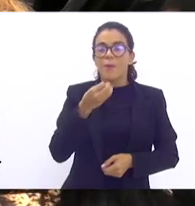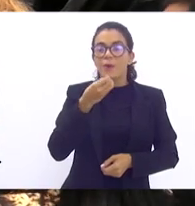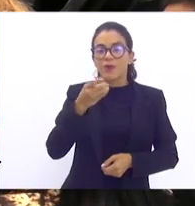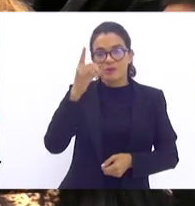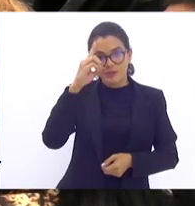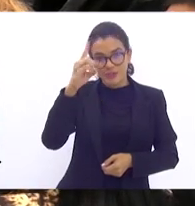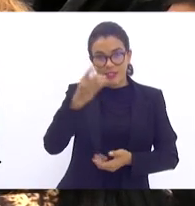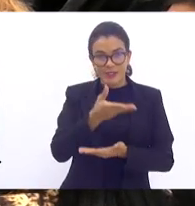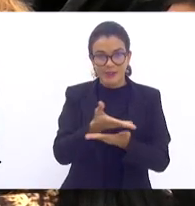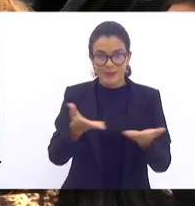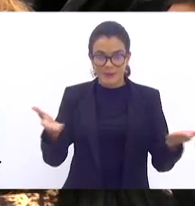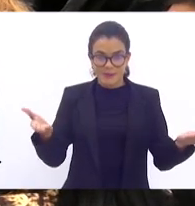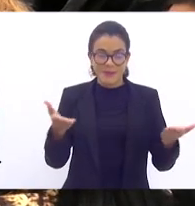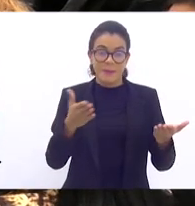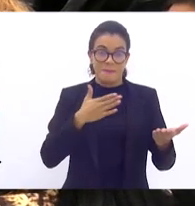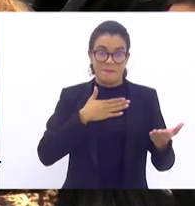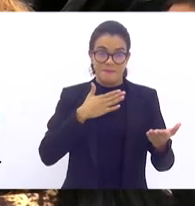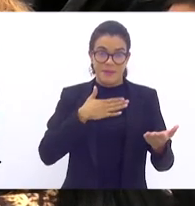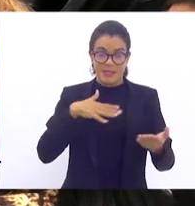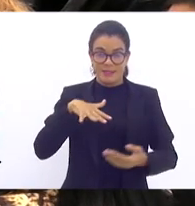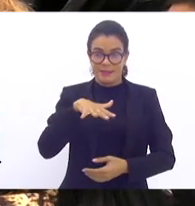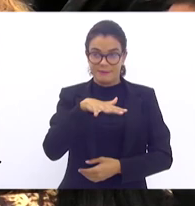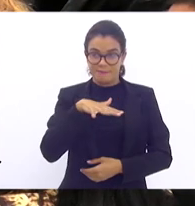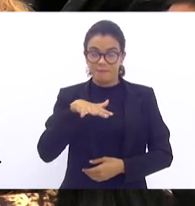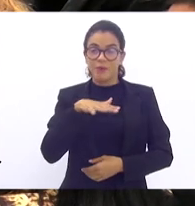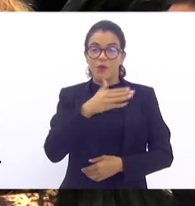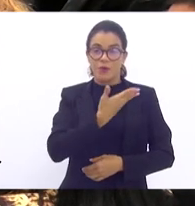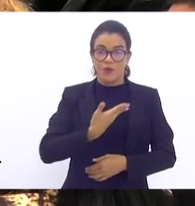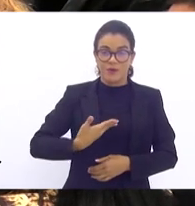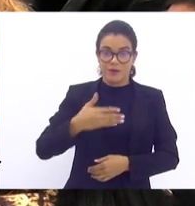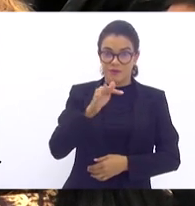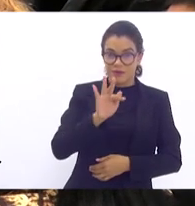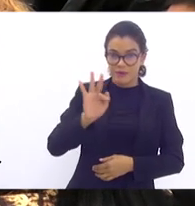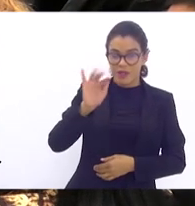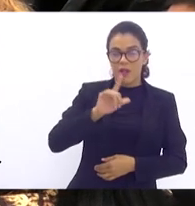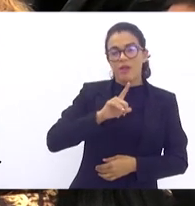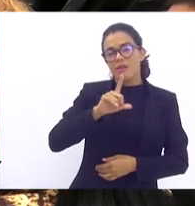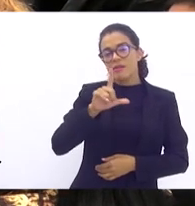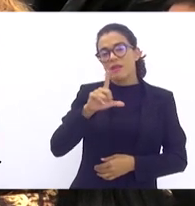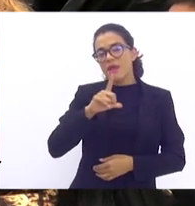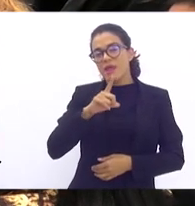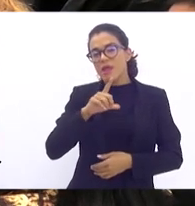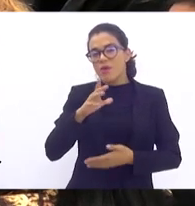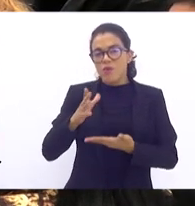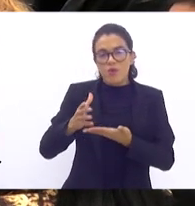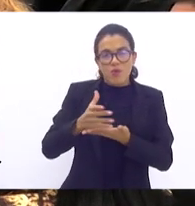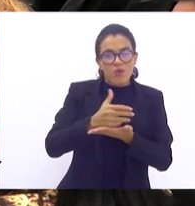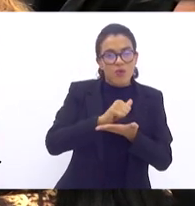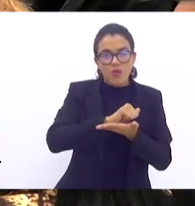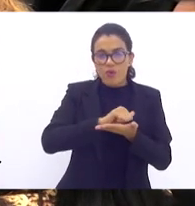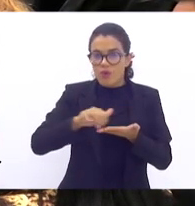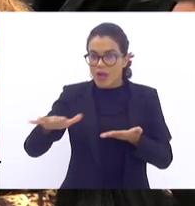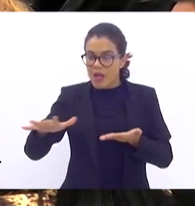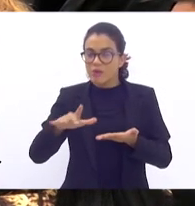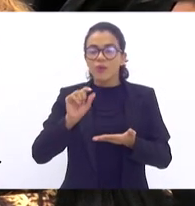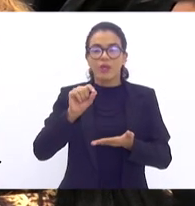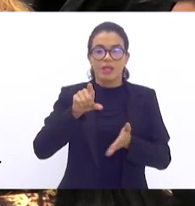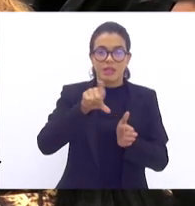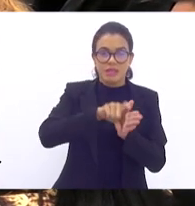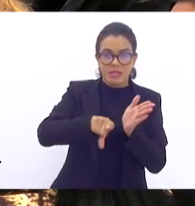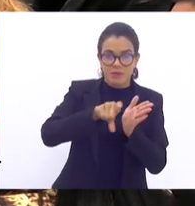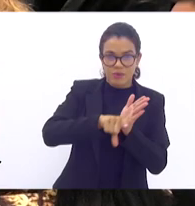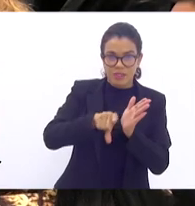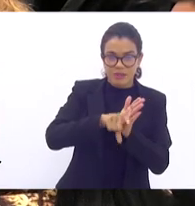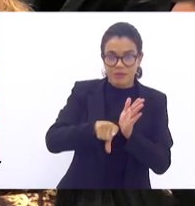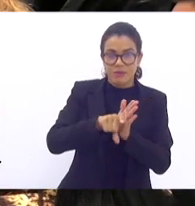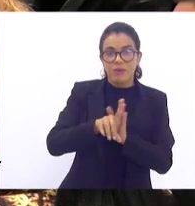dia a todos a minha questão é o seguinte o governo federal hoje está se baseando seu orçamento em aumento de tributária e ao